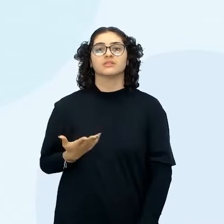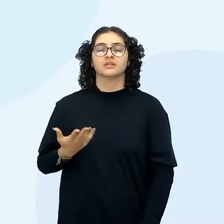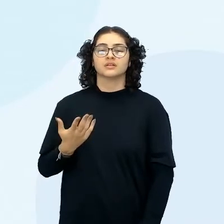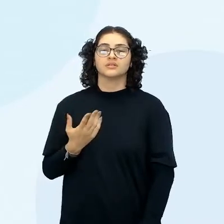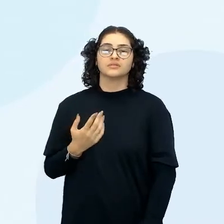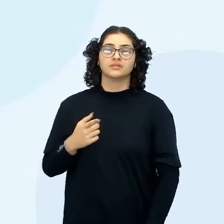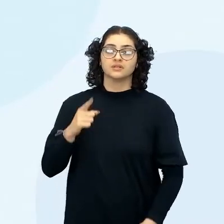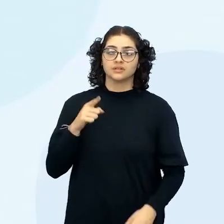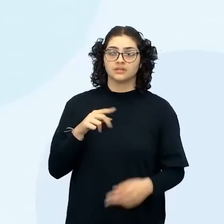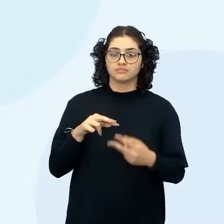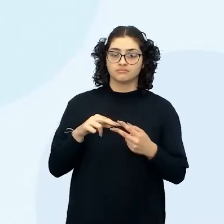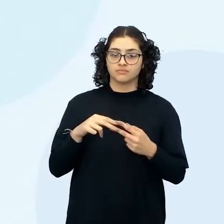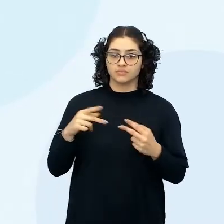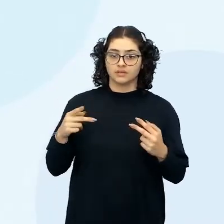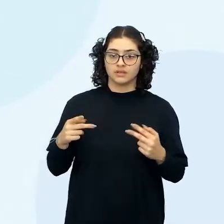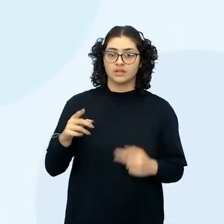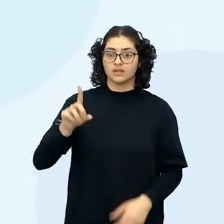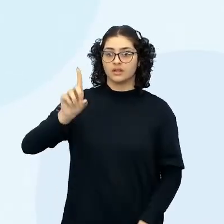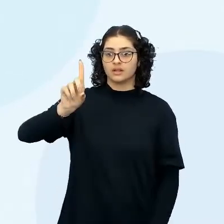gene